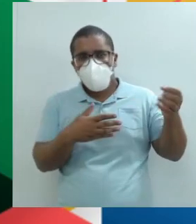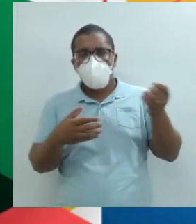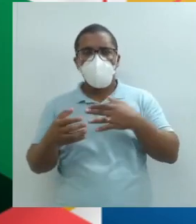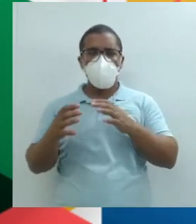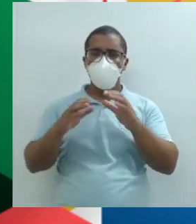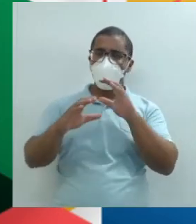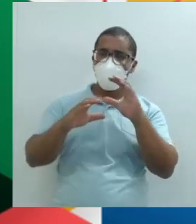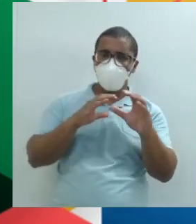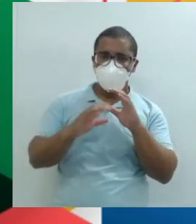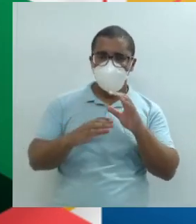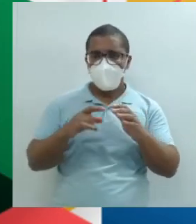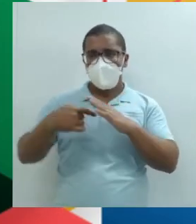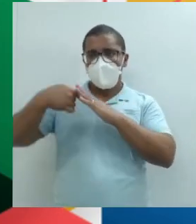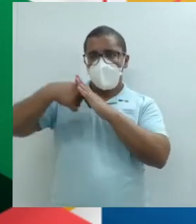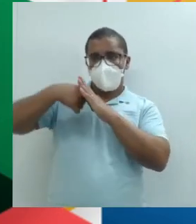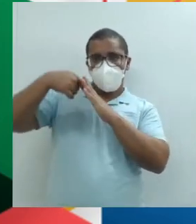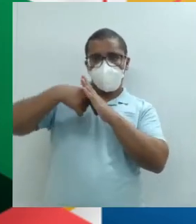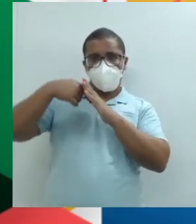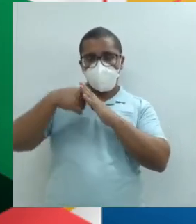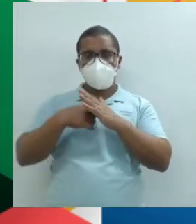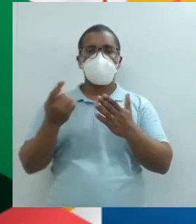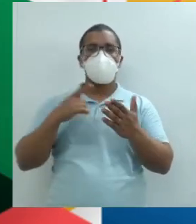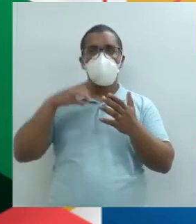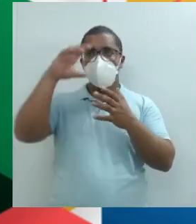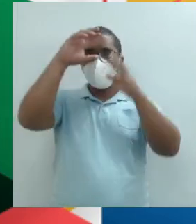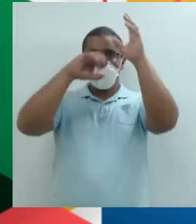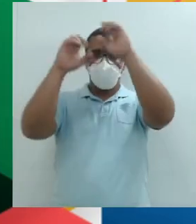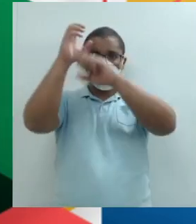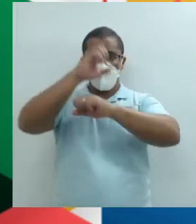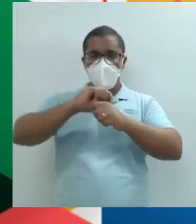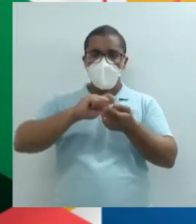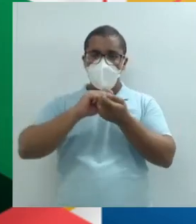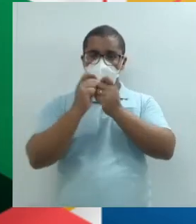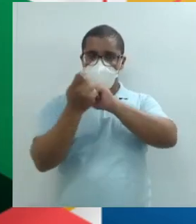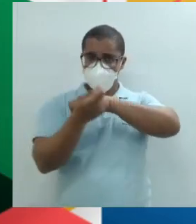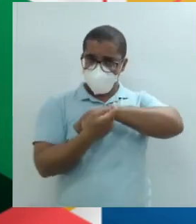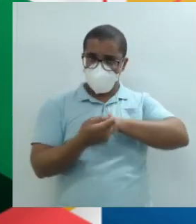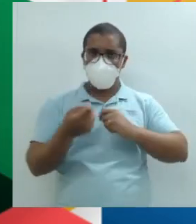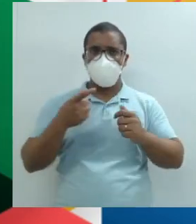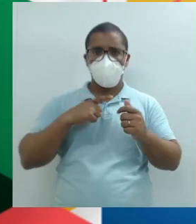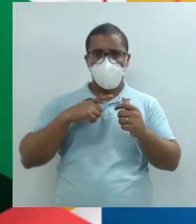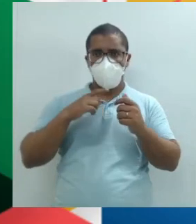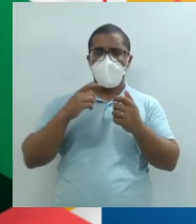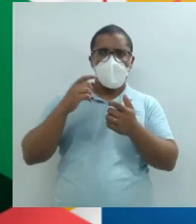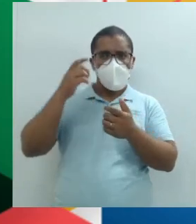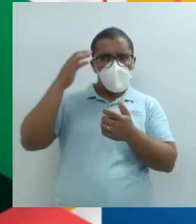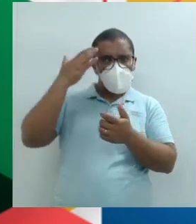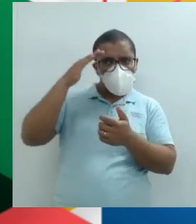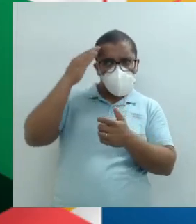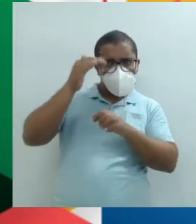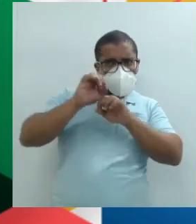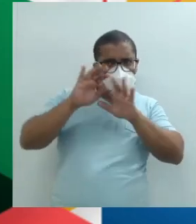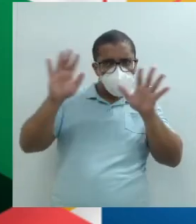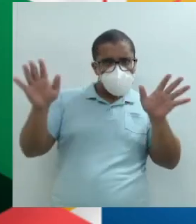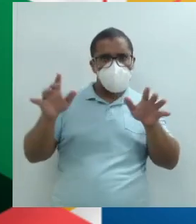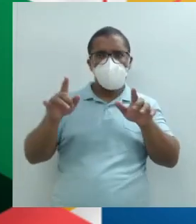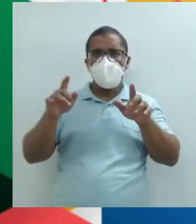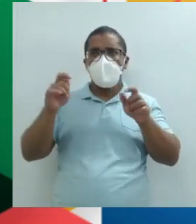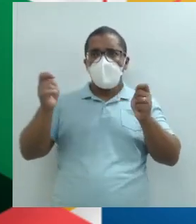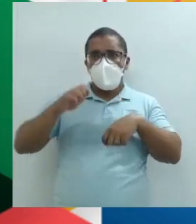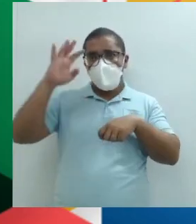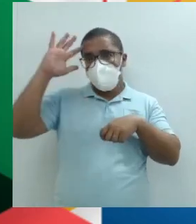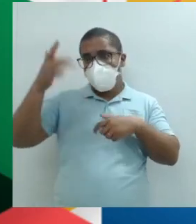comunicação, análise, aprendizado adaptativo, interpretação, capacidade de